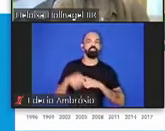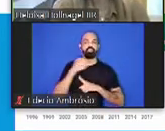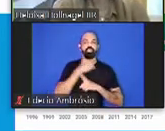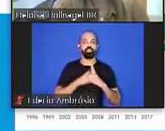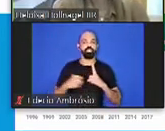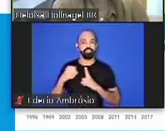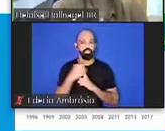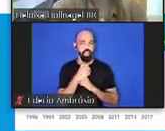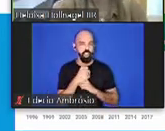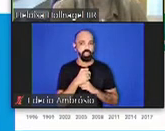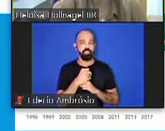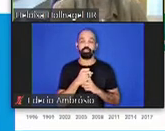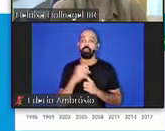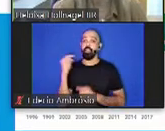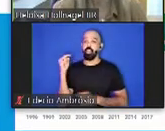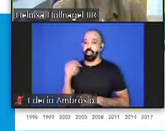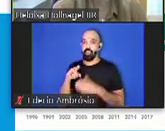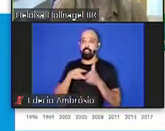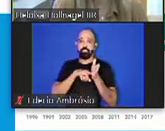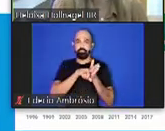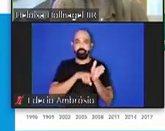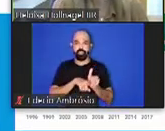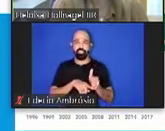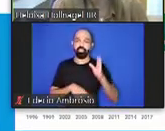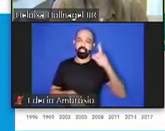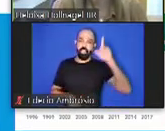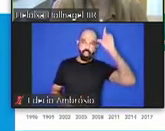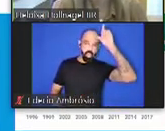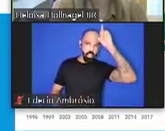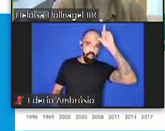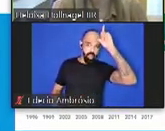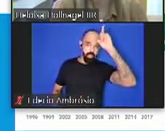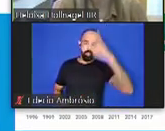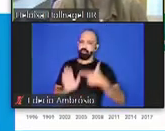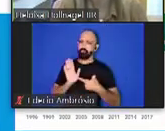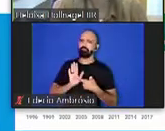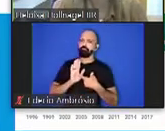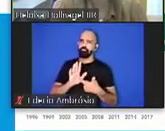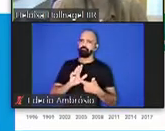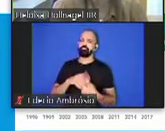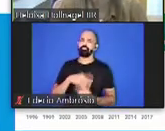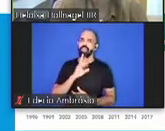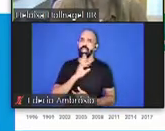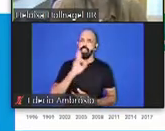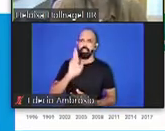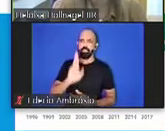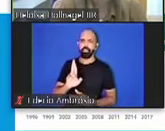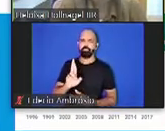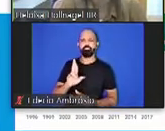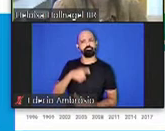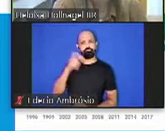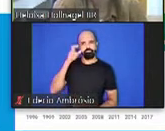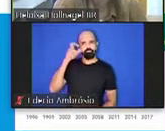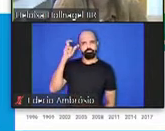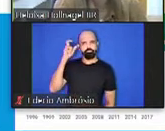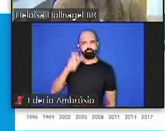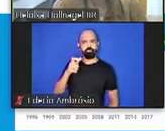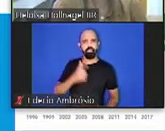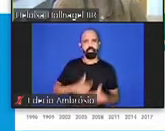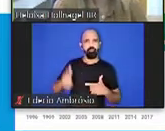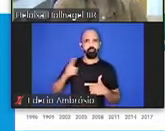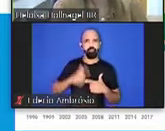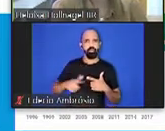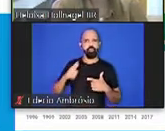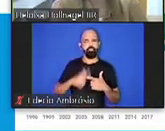E essas pesquisas com a Alemanha têm mostrado respostas bastante interessantes para problemas mútuos.